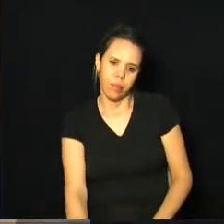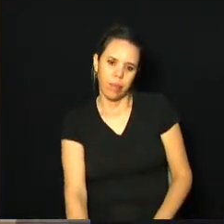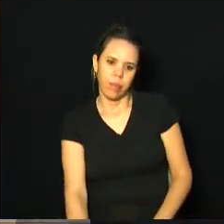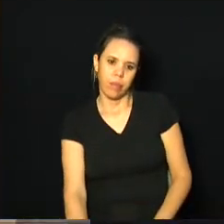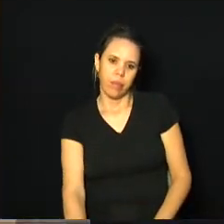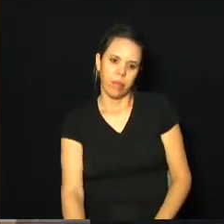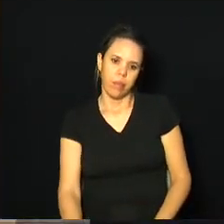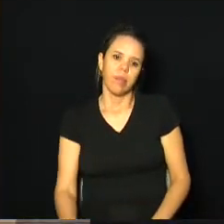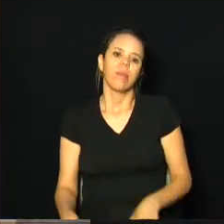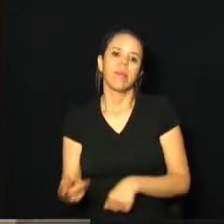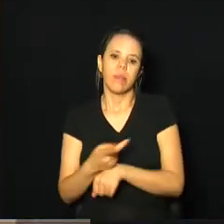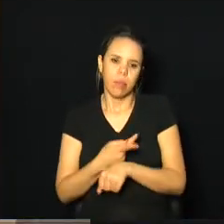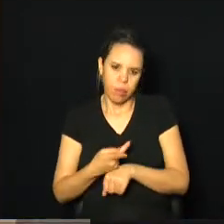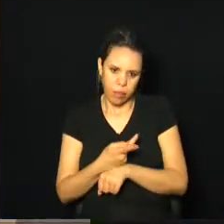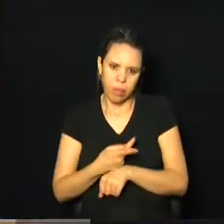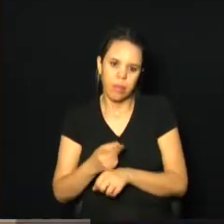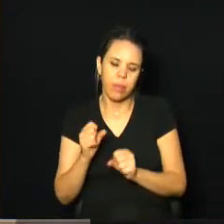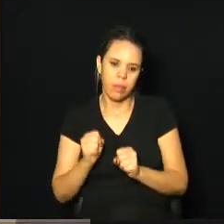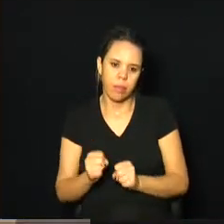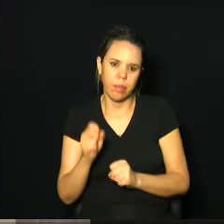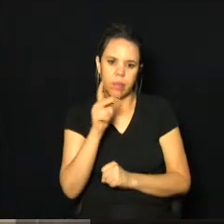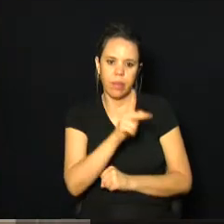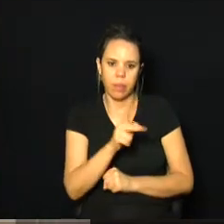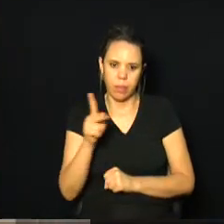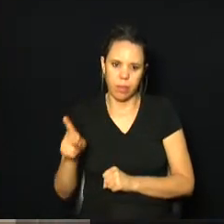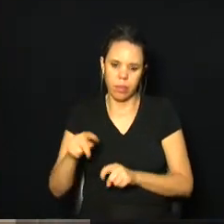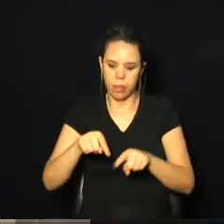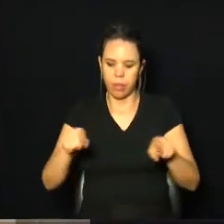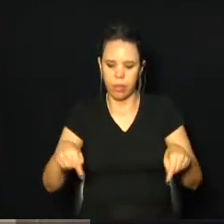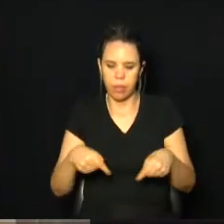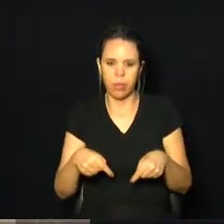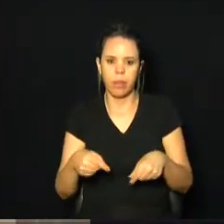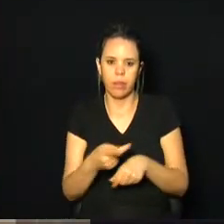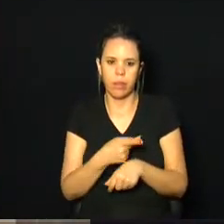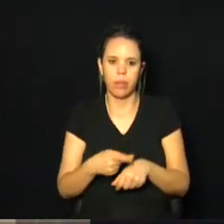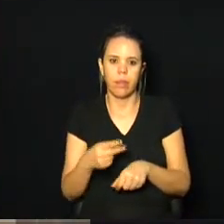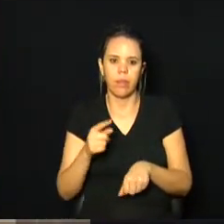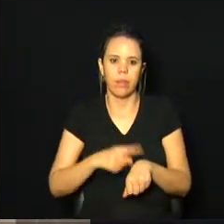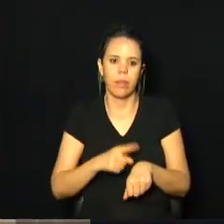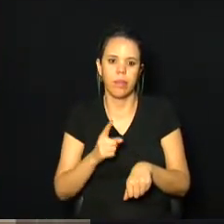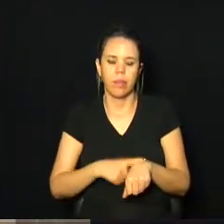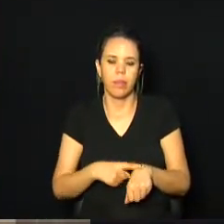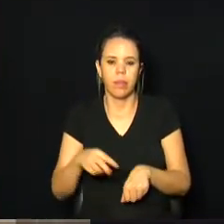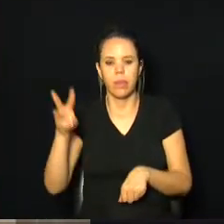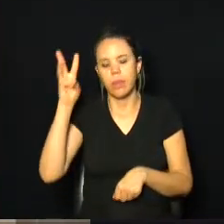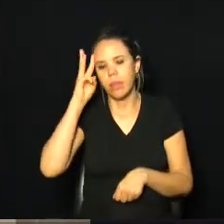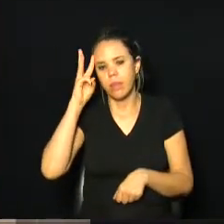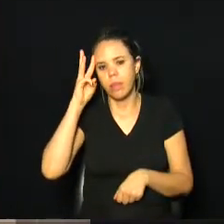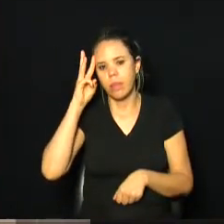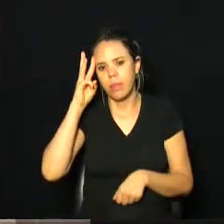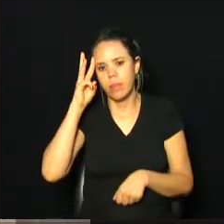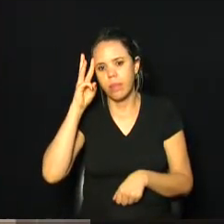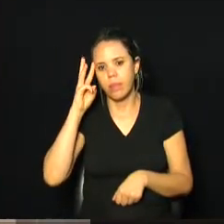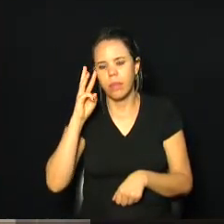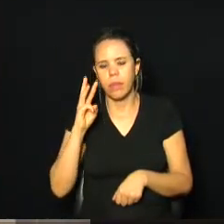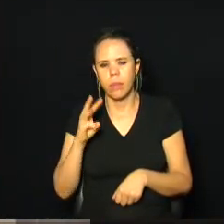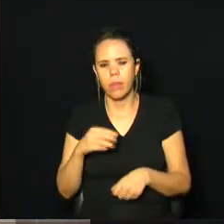Podem procurar diretamente o professor na quadra. Eu vou até passar os horários. Tá. Terças e